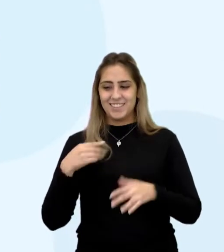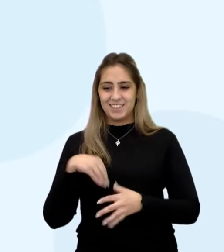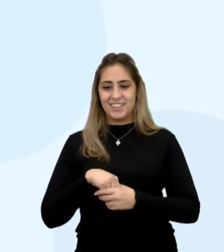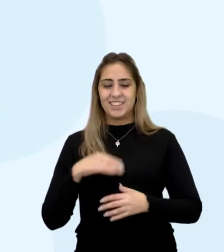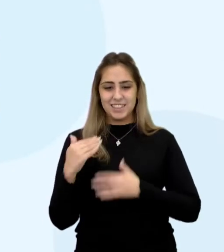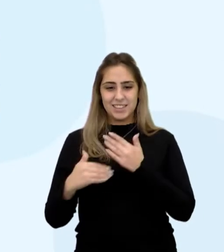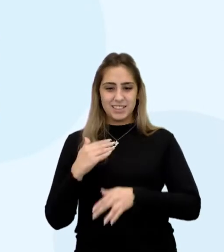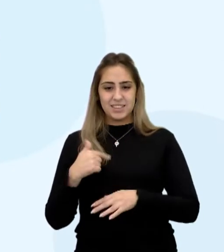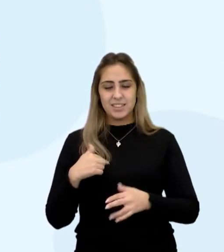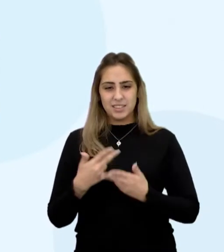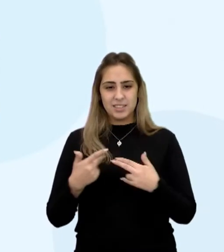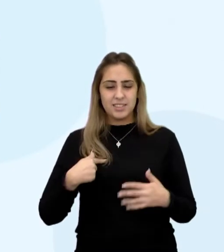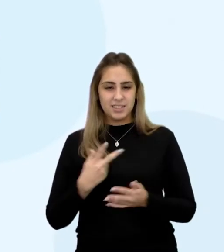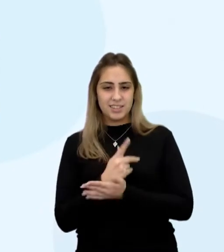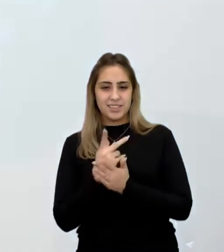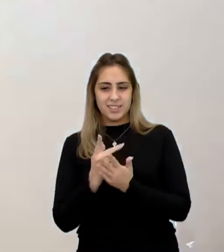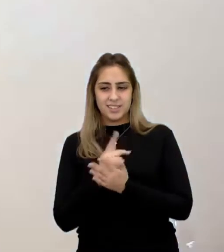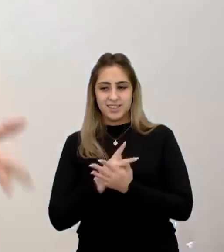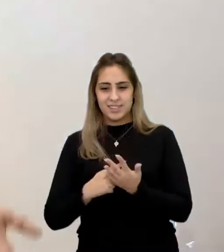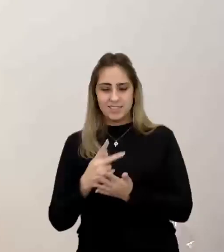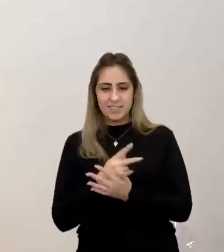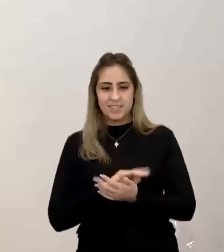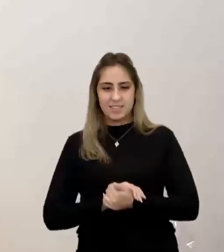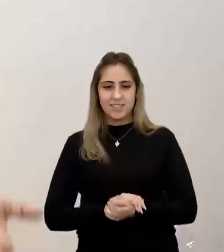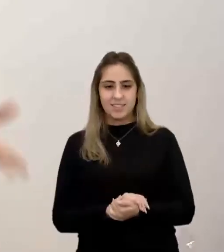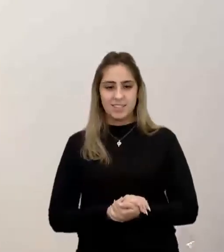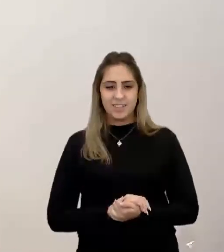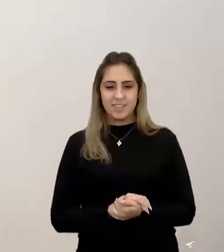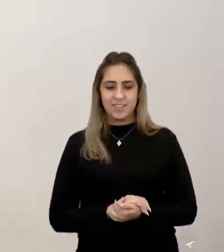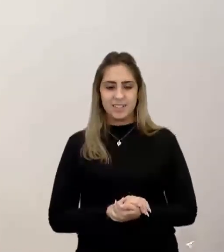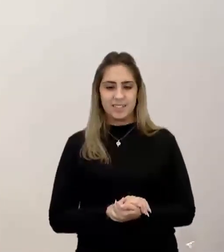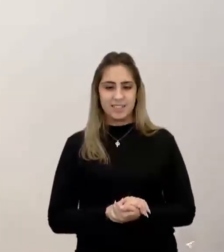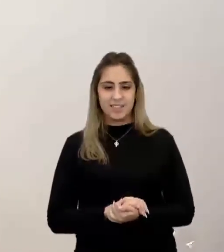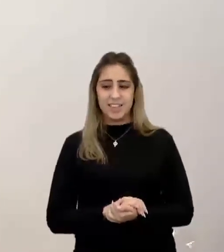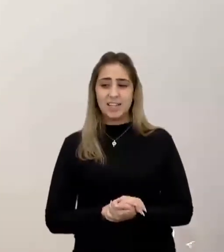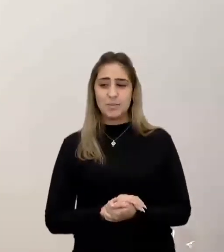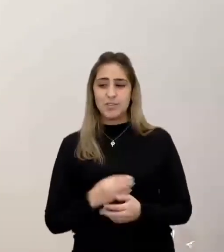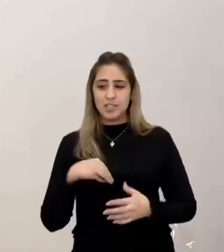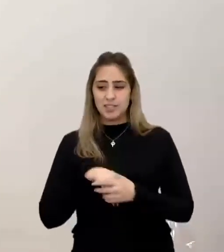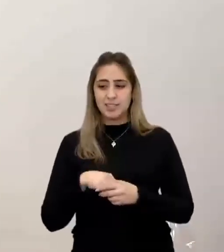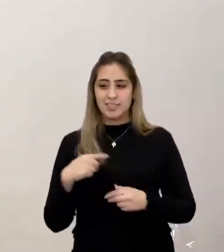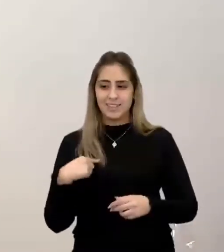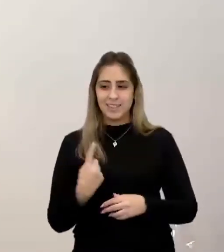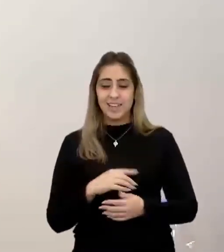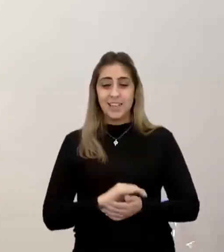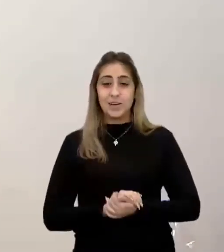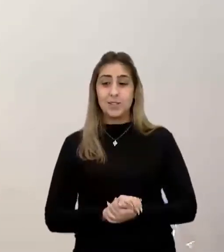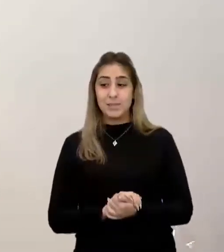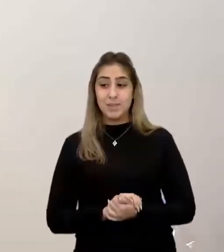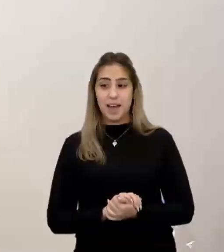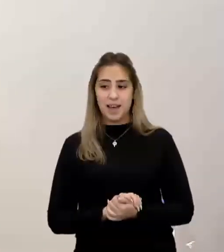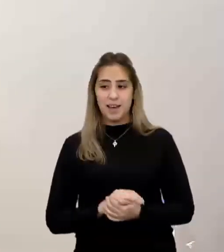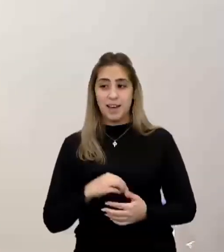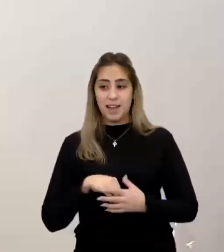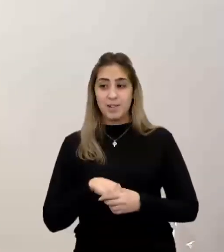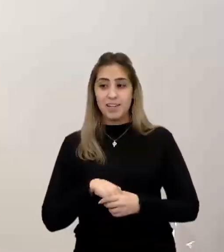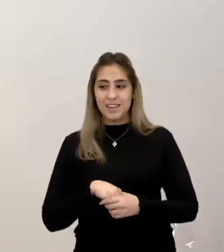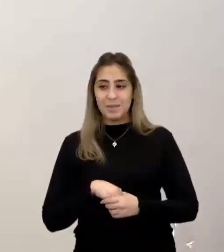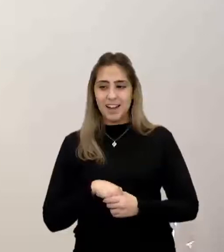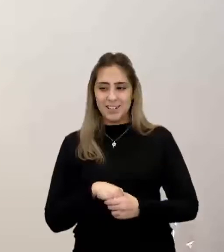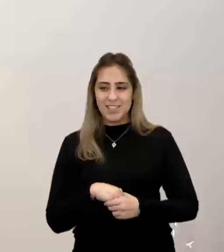Mas se a gente pensar num desenhista, ele já existia bem antes da internet, né? Só foi